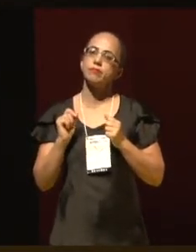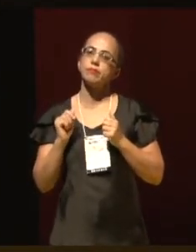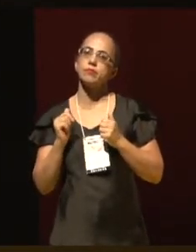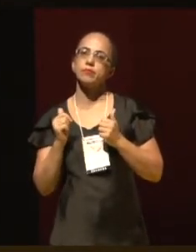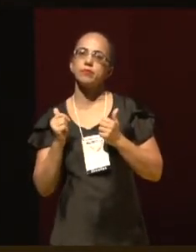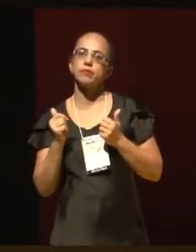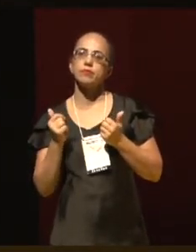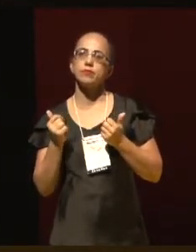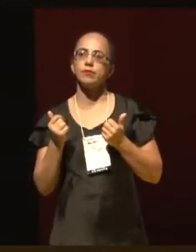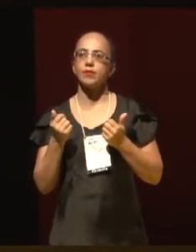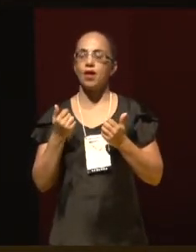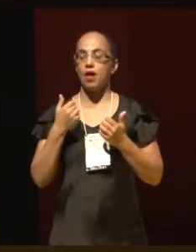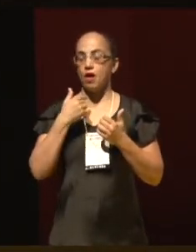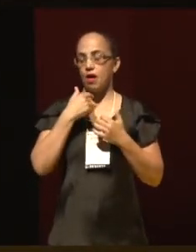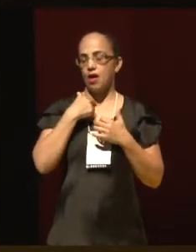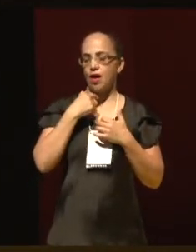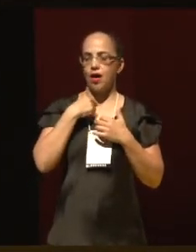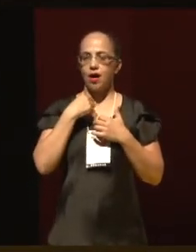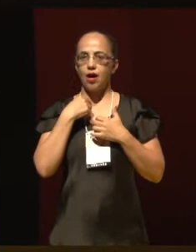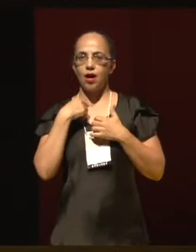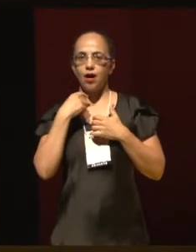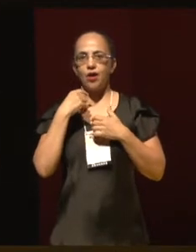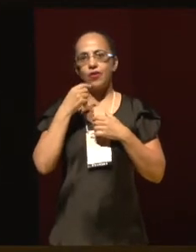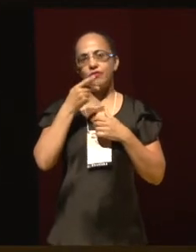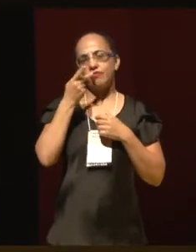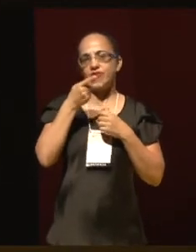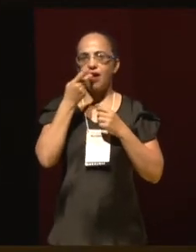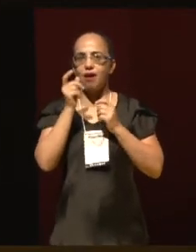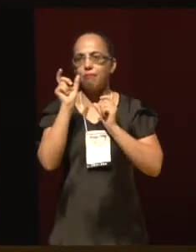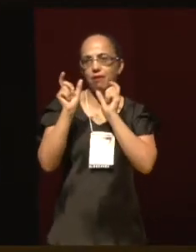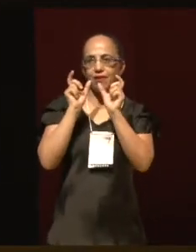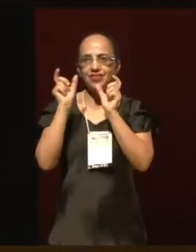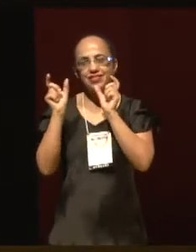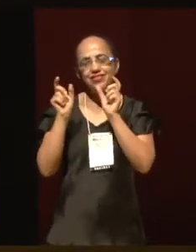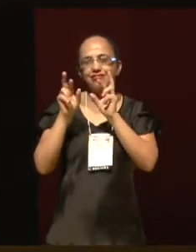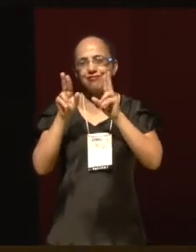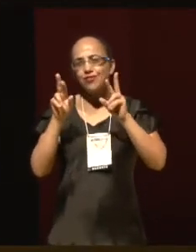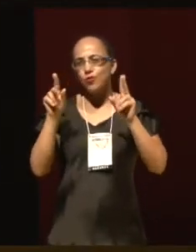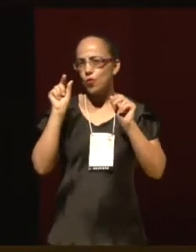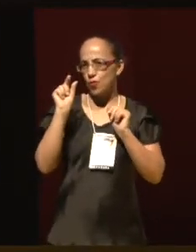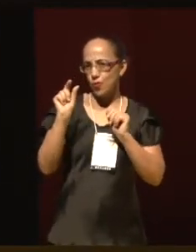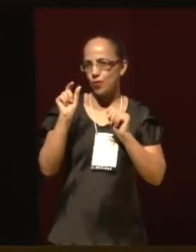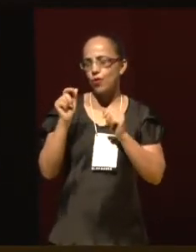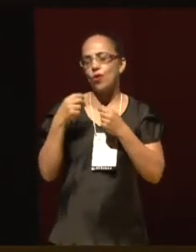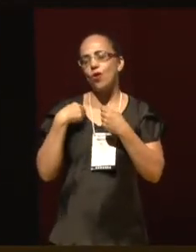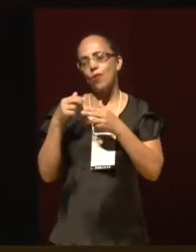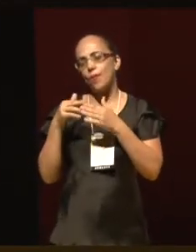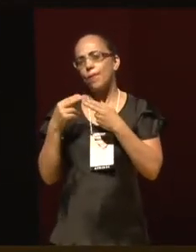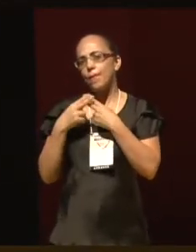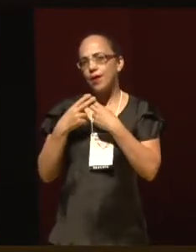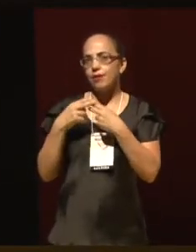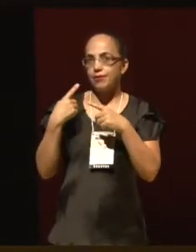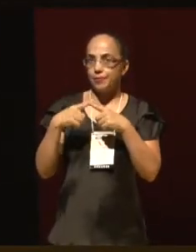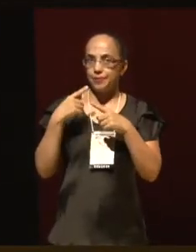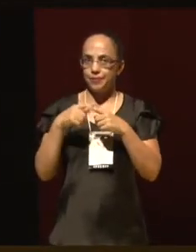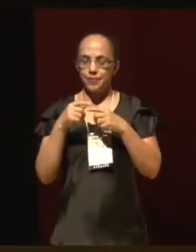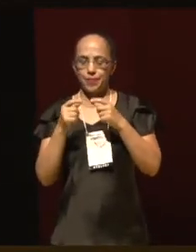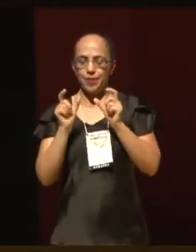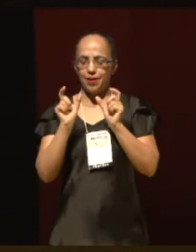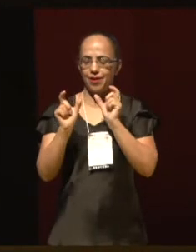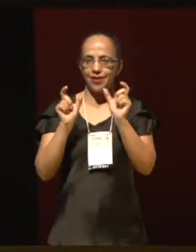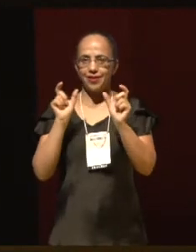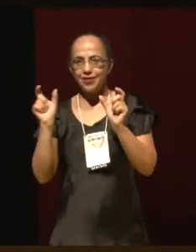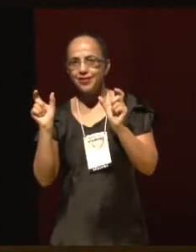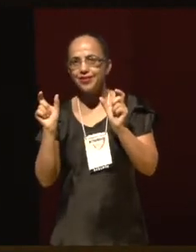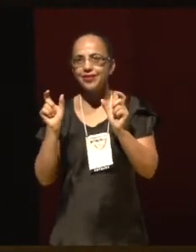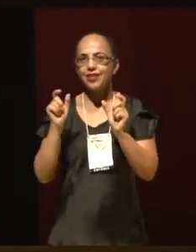Meu sotaque ainda é um pouco estranho. E há algumas palavras que não saem direito. Então, tem